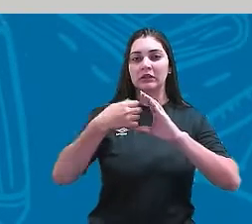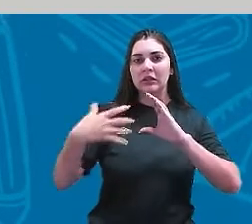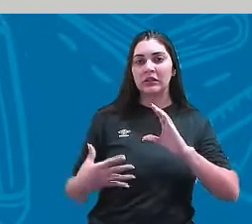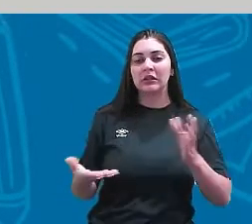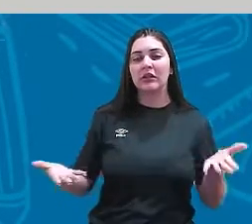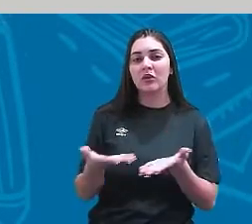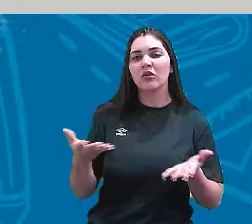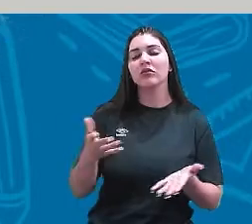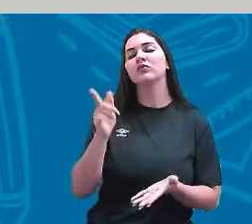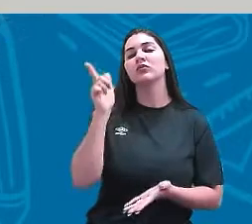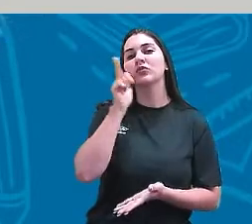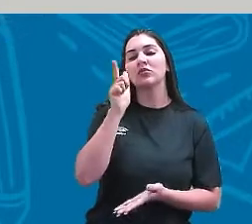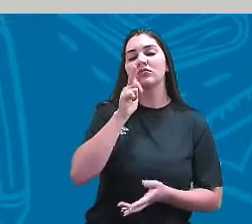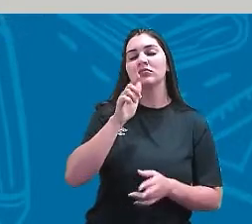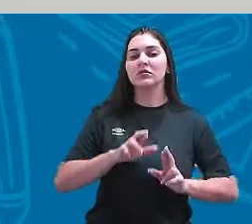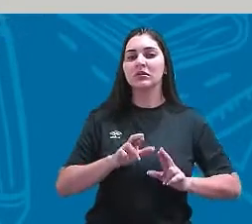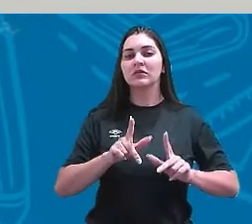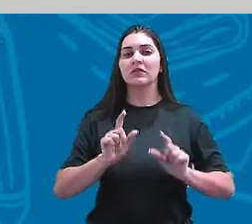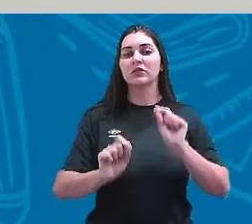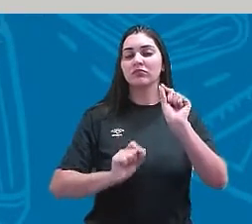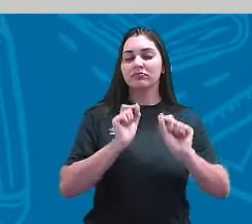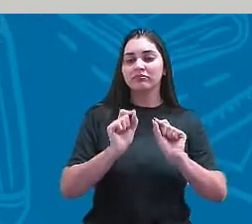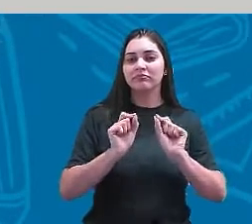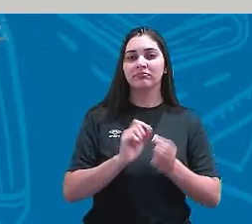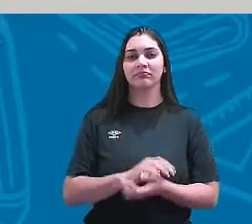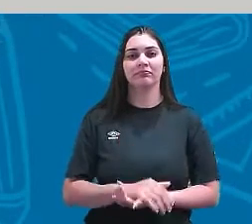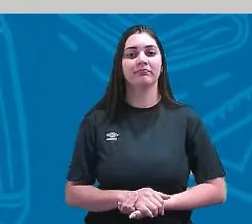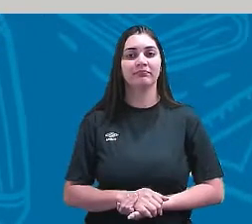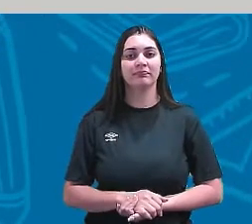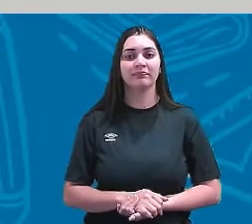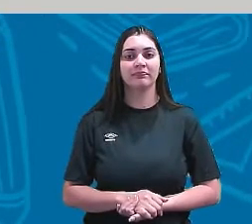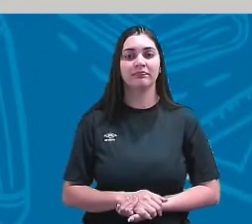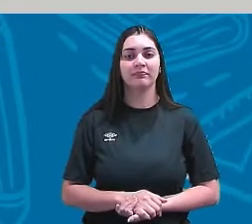conseguir diferenciar quem é quem.